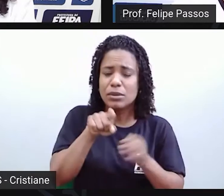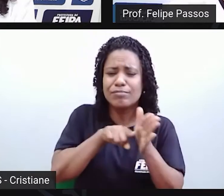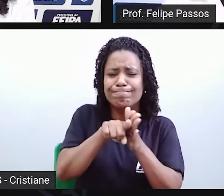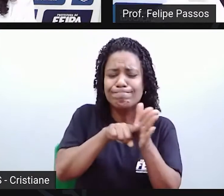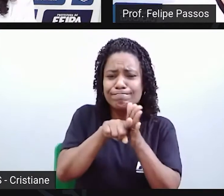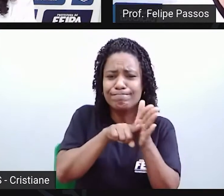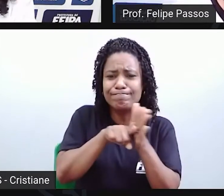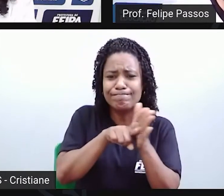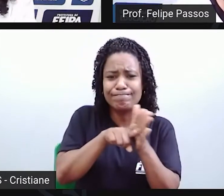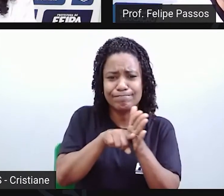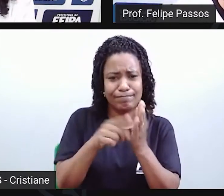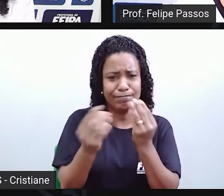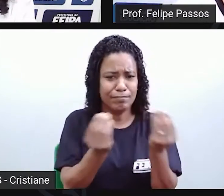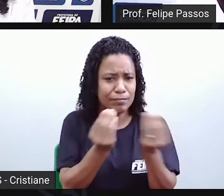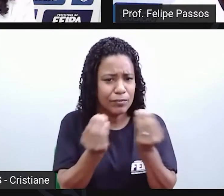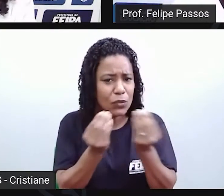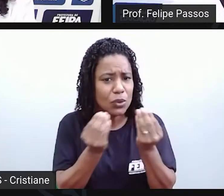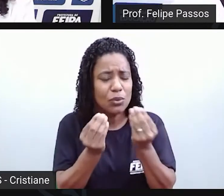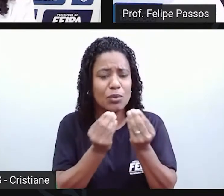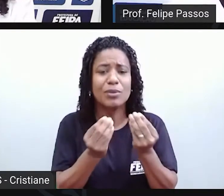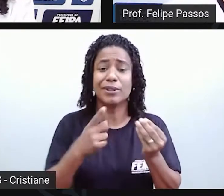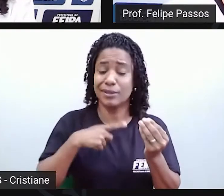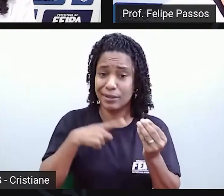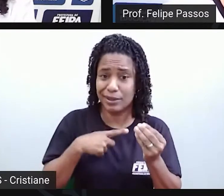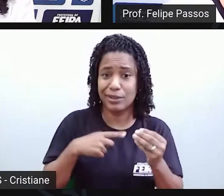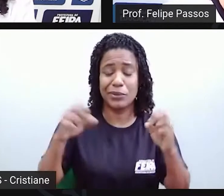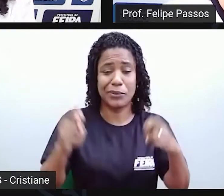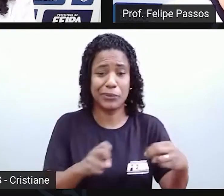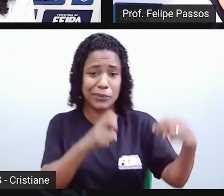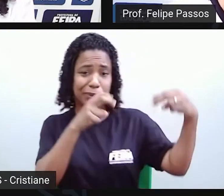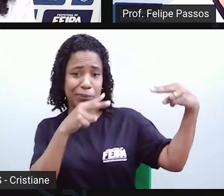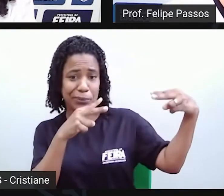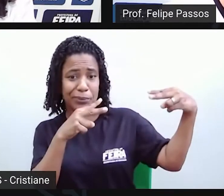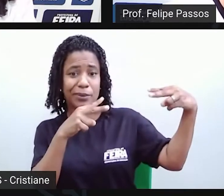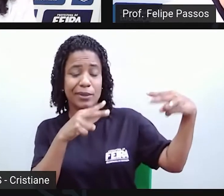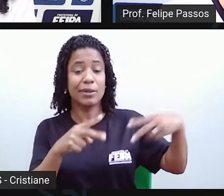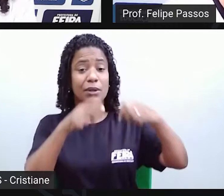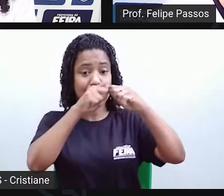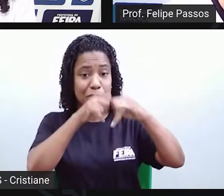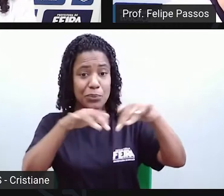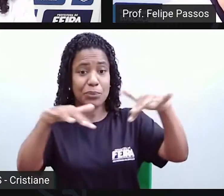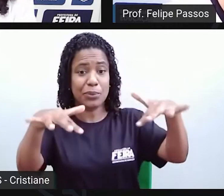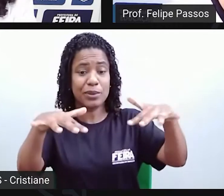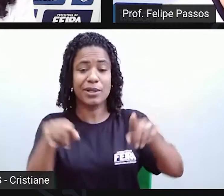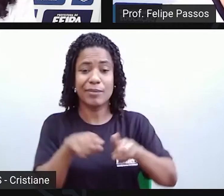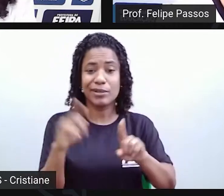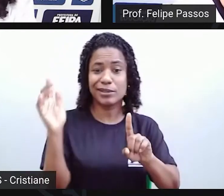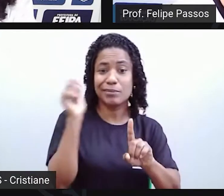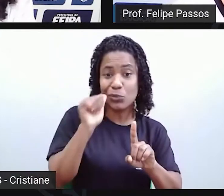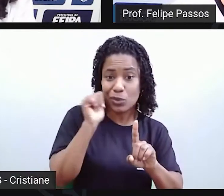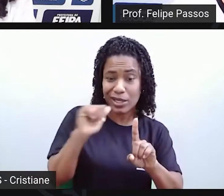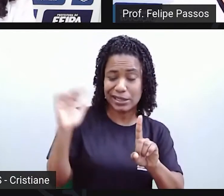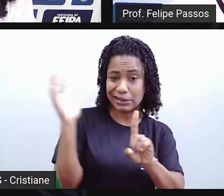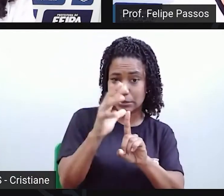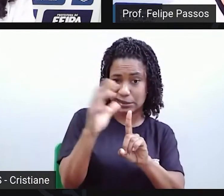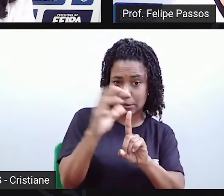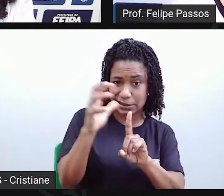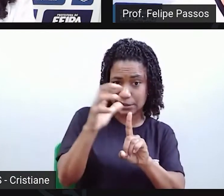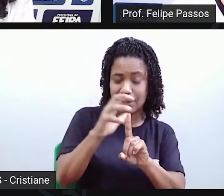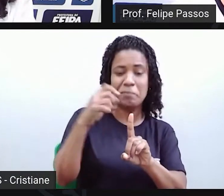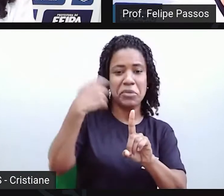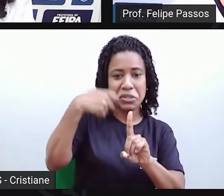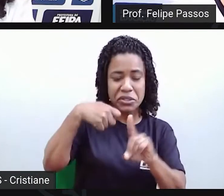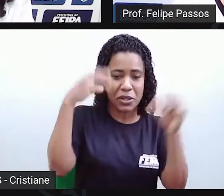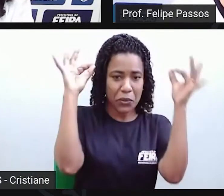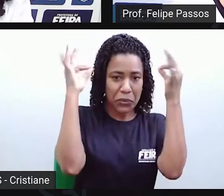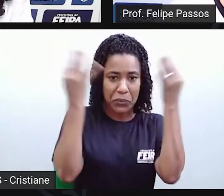essa imersão no mundo virtual e essa pressão sobre a estética das mulheres, das meninas, né? Porque a gente está falando aqui de